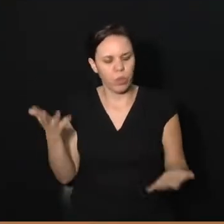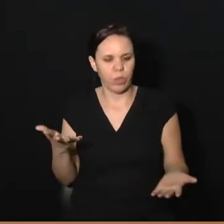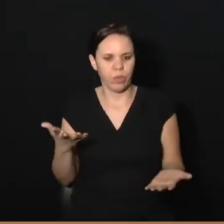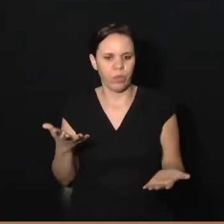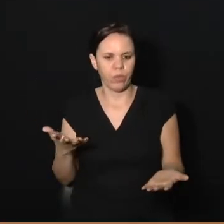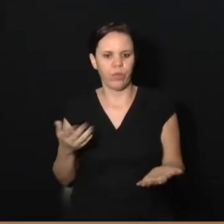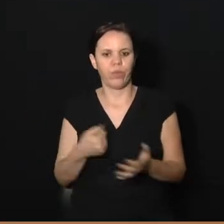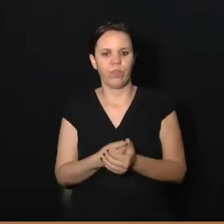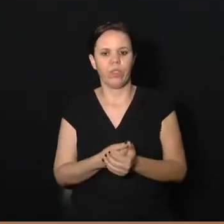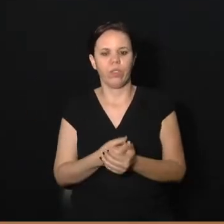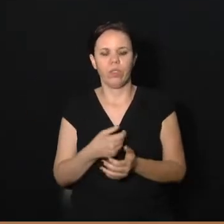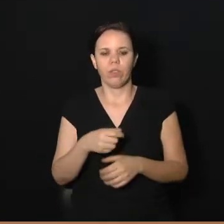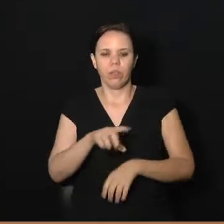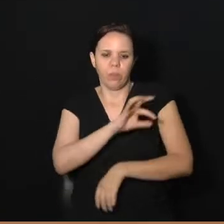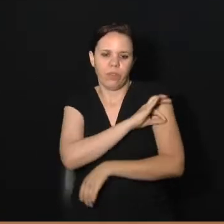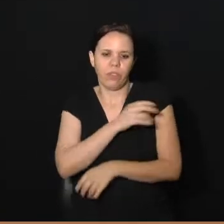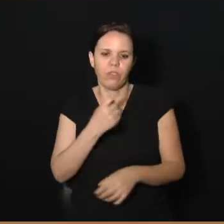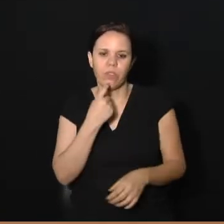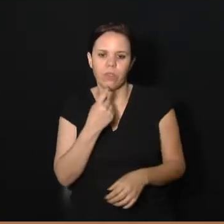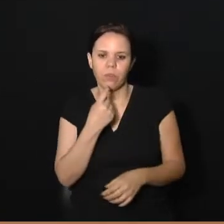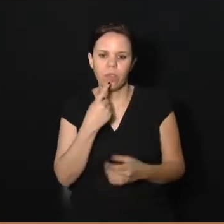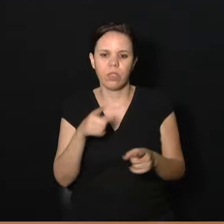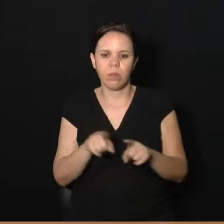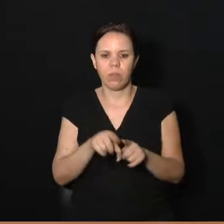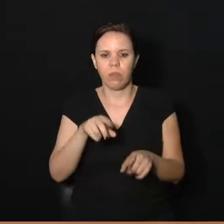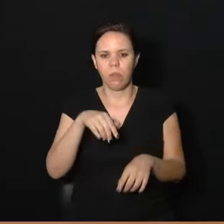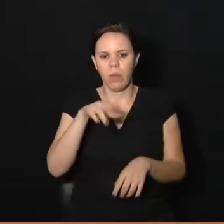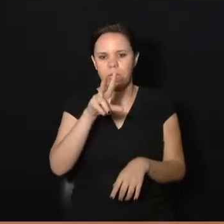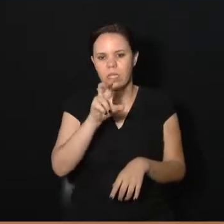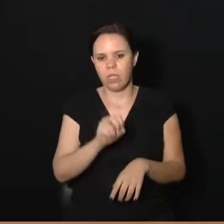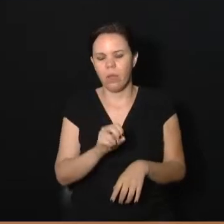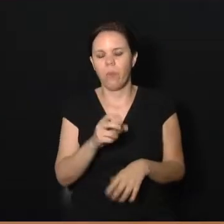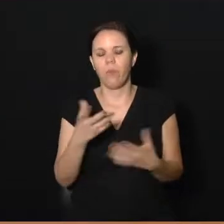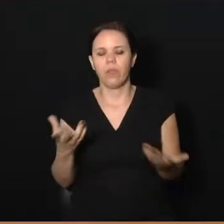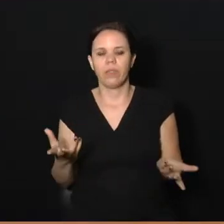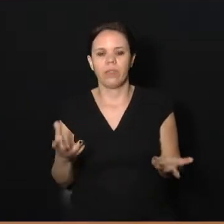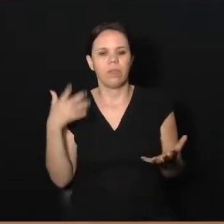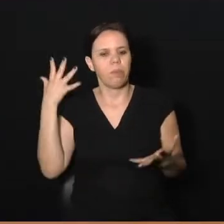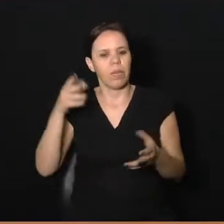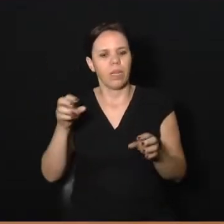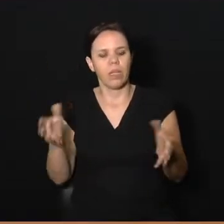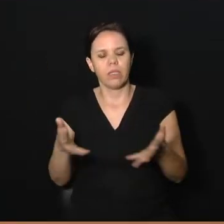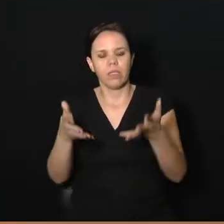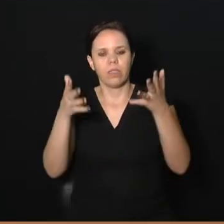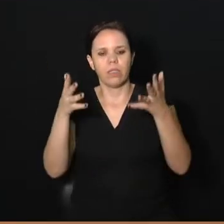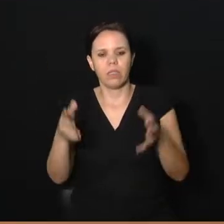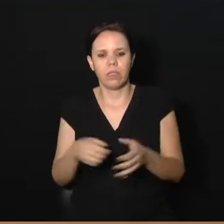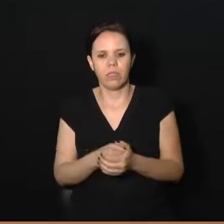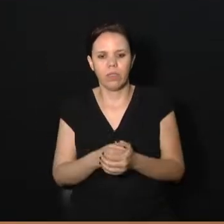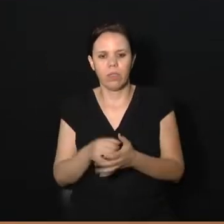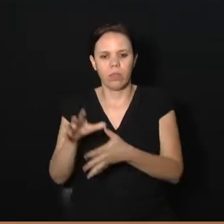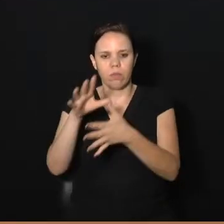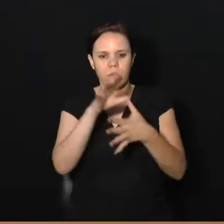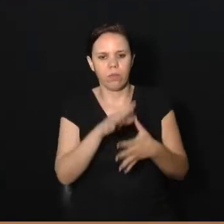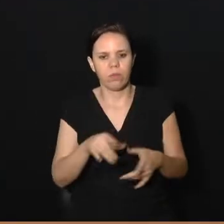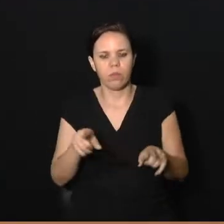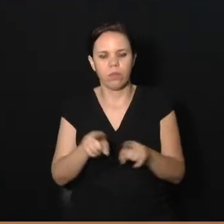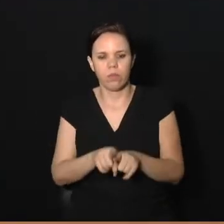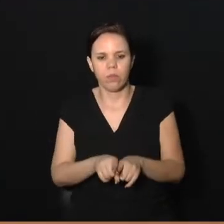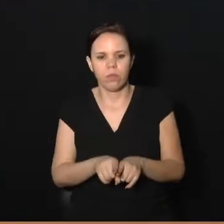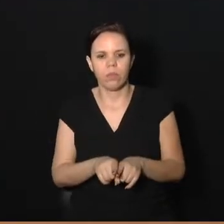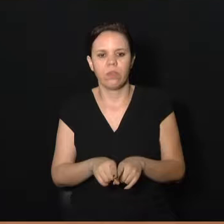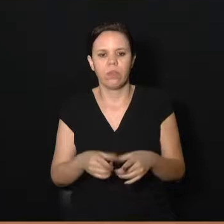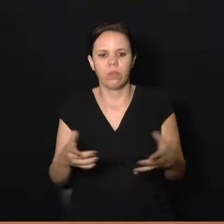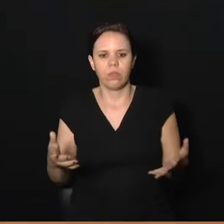de 50 palestras pelo continente americano, incentivando e empoderando das mulheres nas áreas,